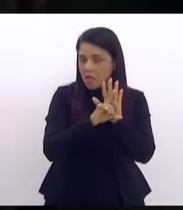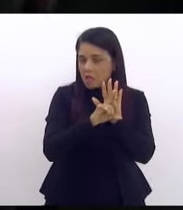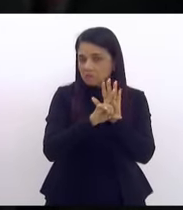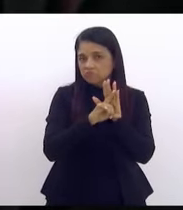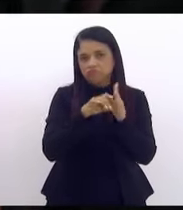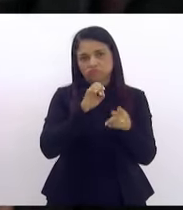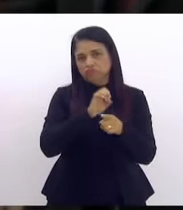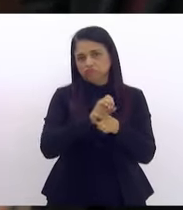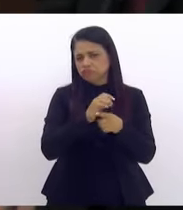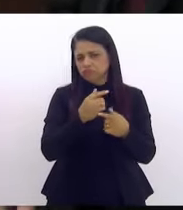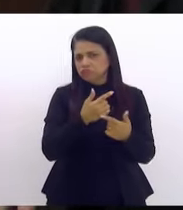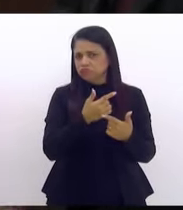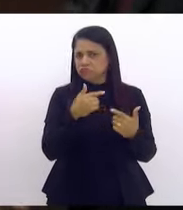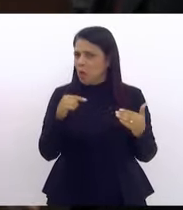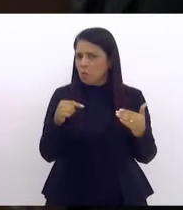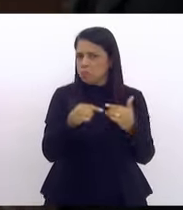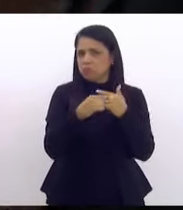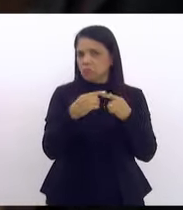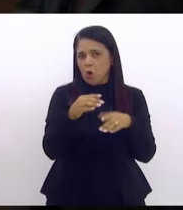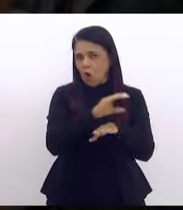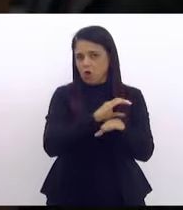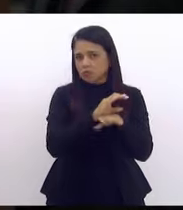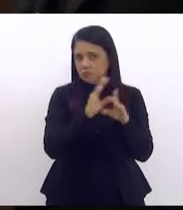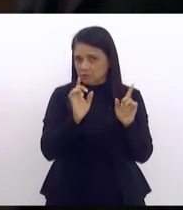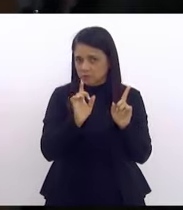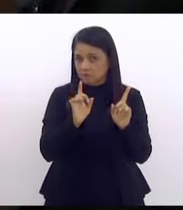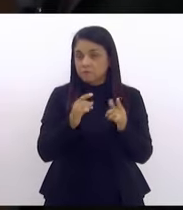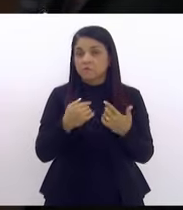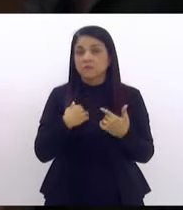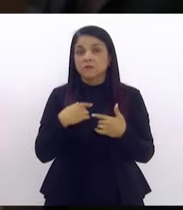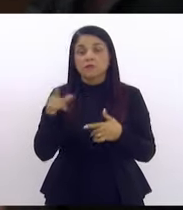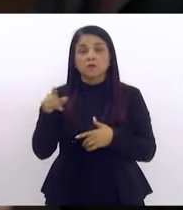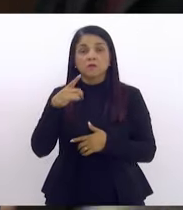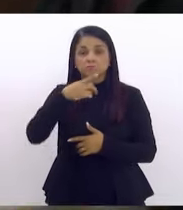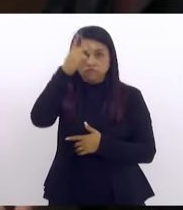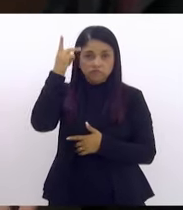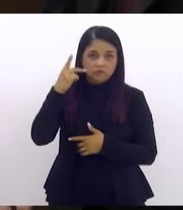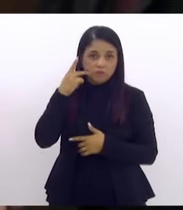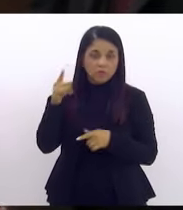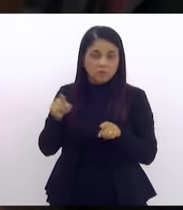ao contrário. O deputado Luiz Paulo sustenta também o tal do ato